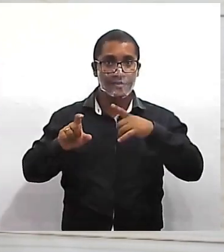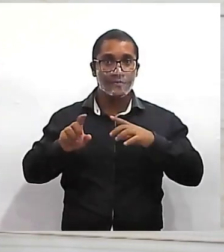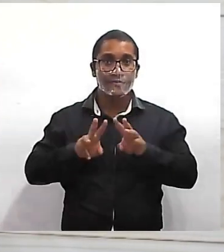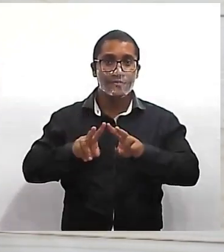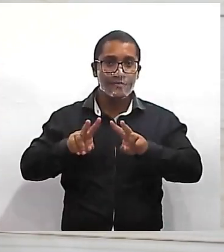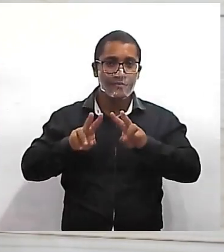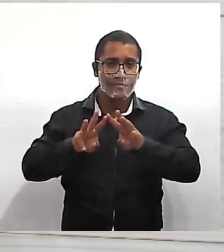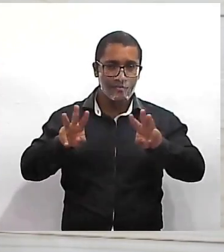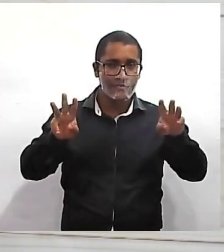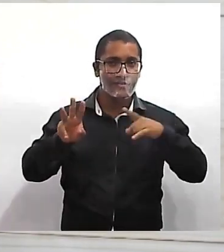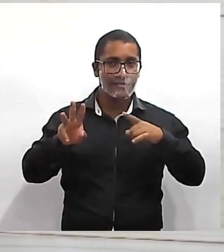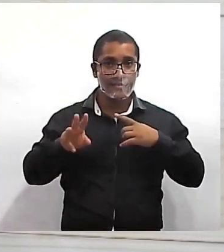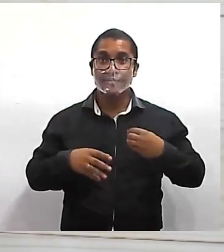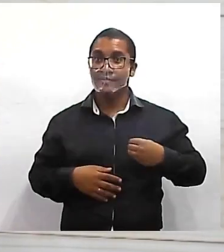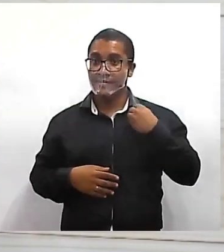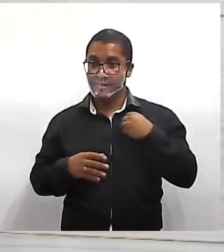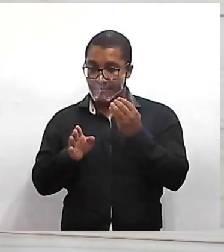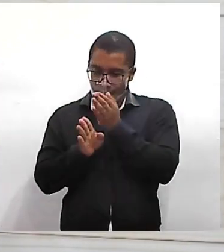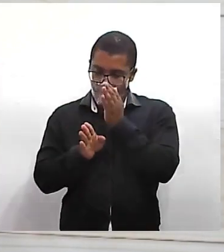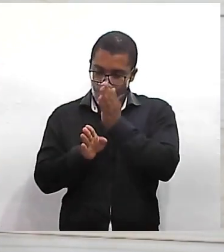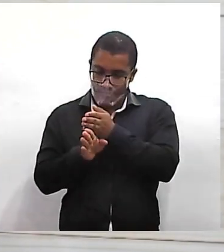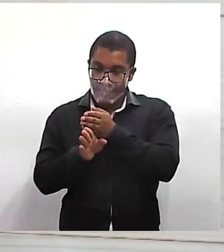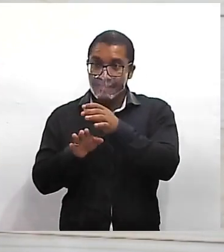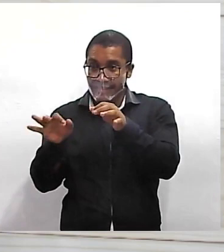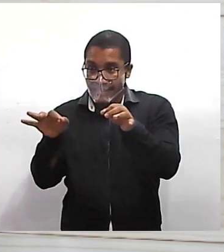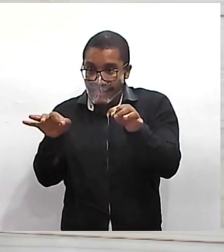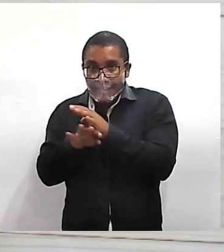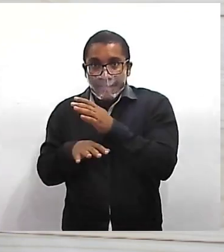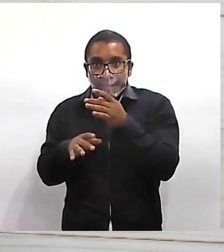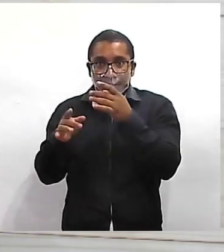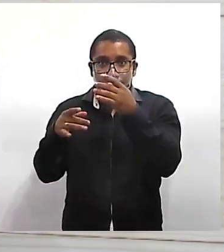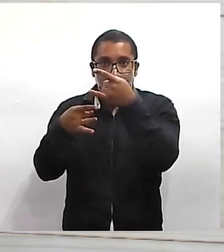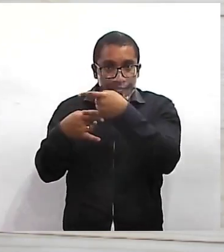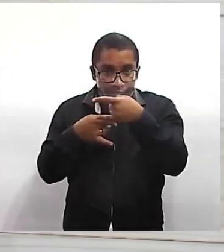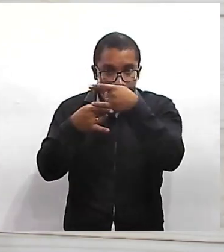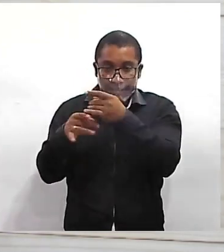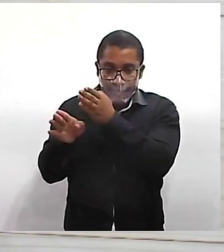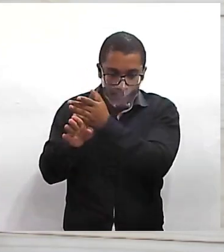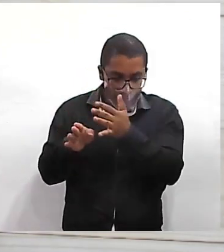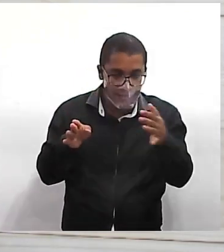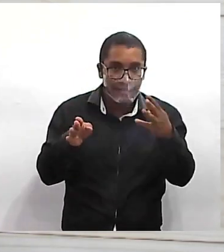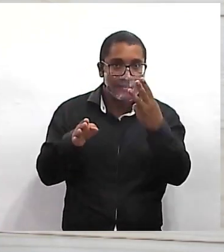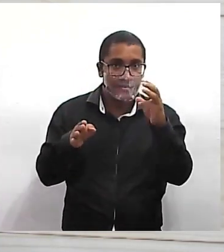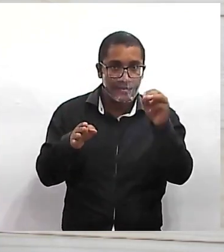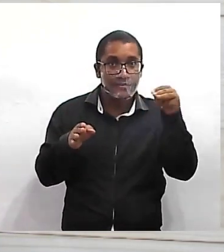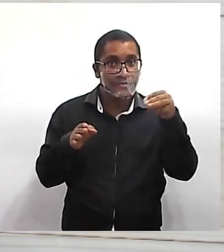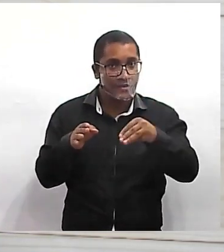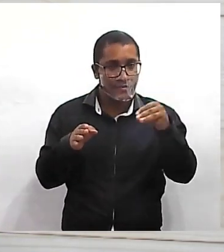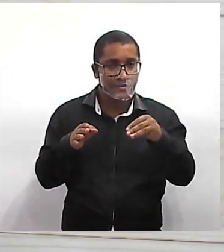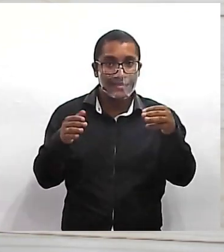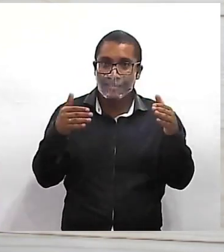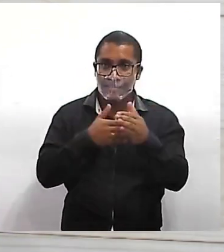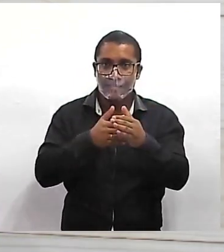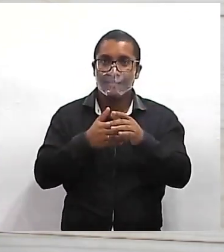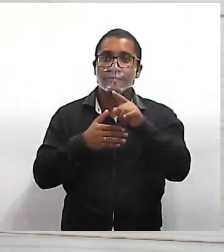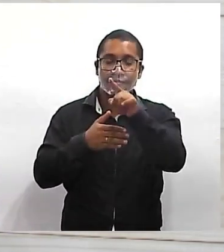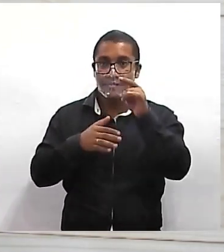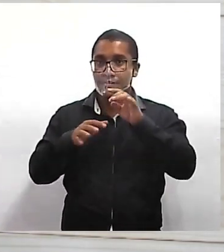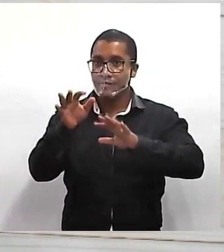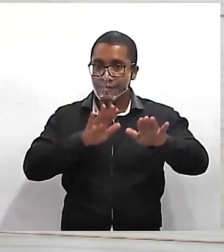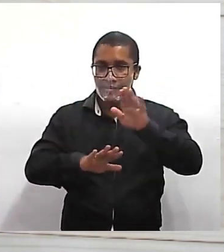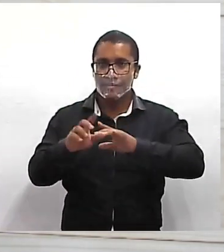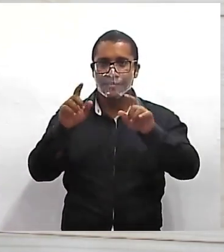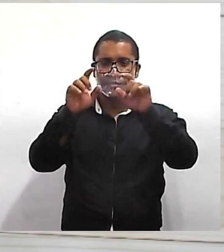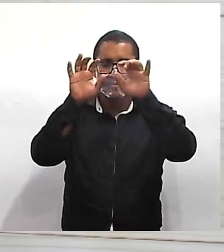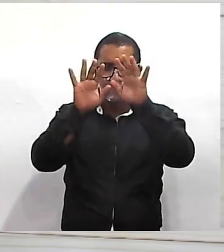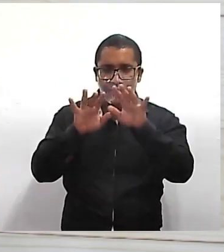até 30 minutos após o término da transmissão. Isso é bem importante. Tenha muita atenção no preenchimento do formulário. Qualquer